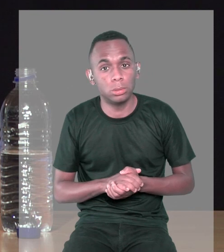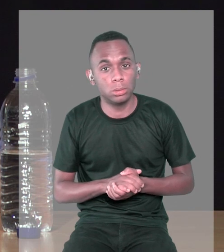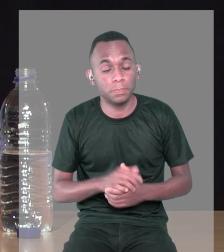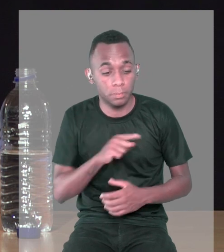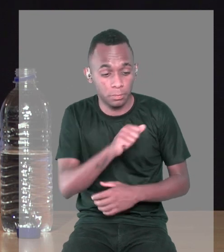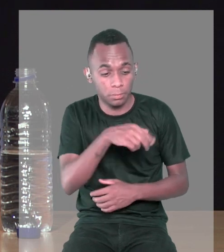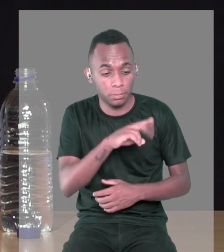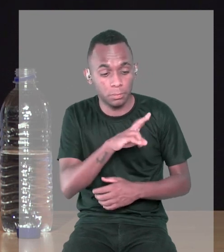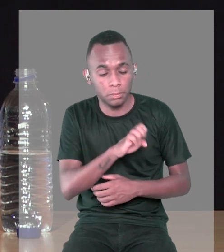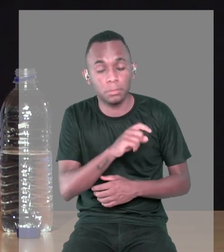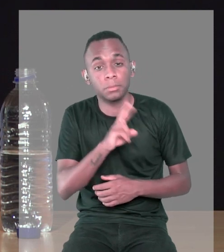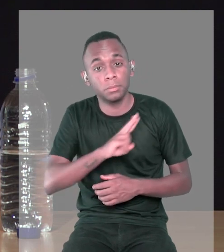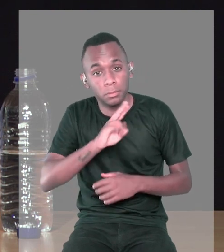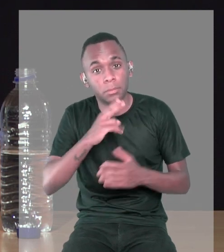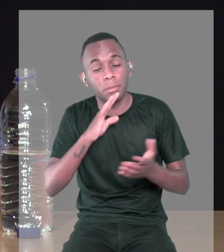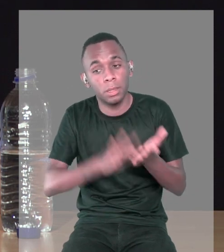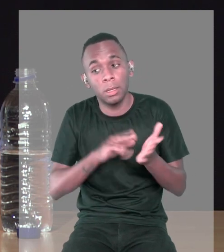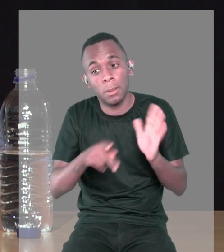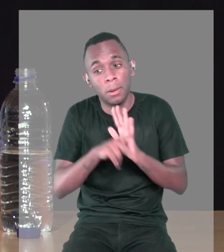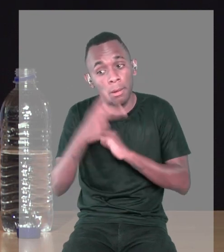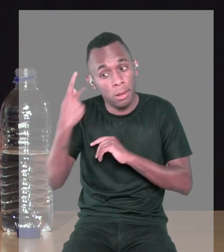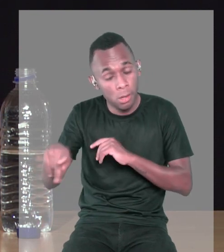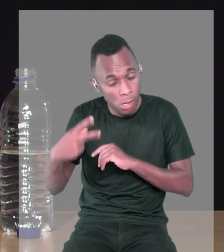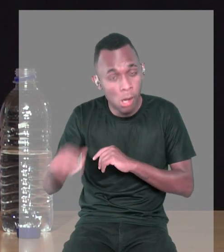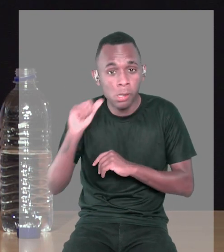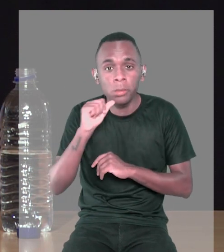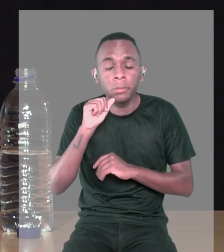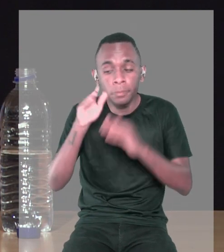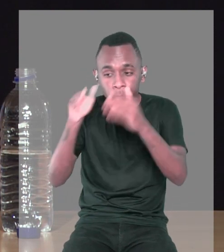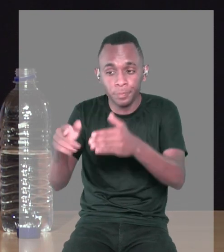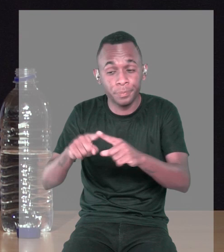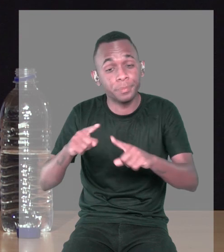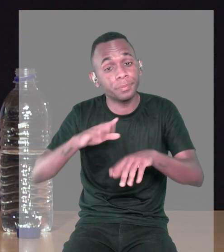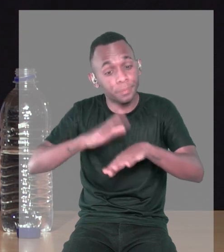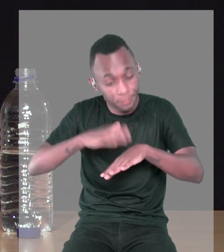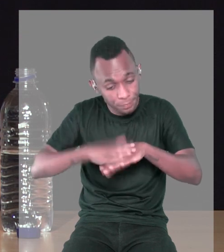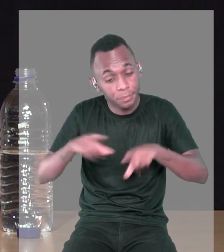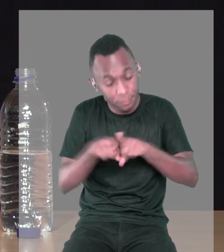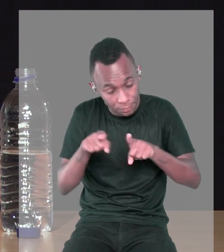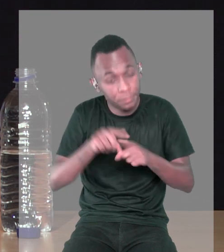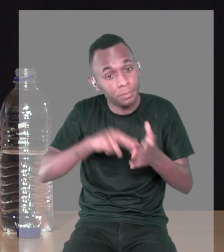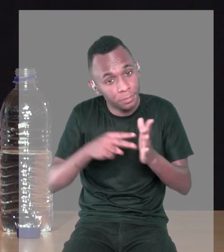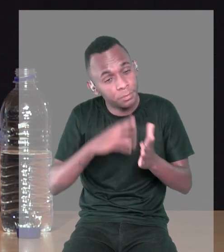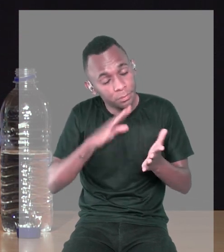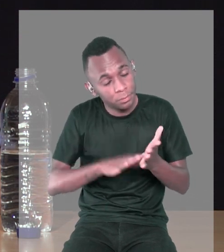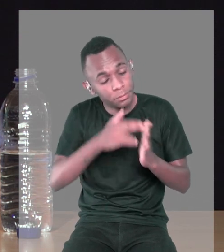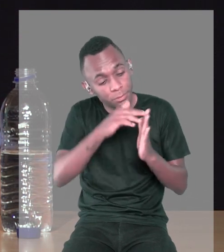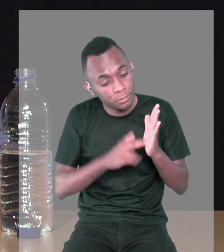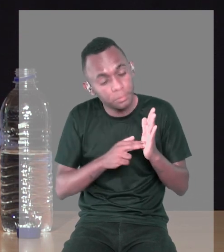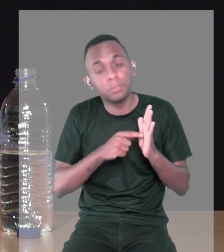outro. André quer, com a carta, que é para Doreen, mas para ele mesmo